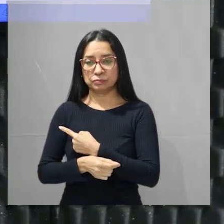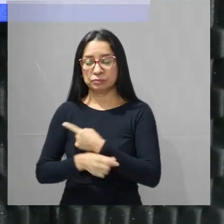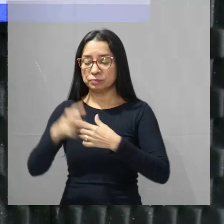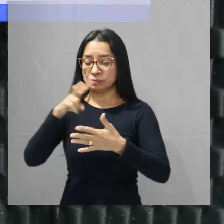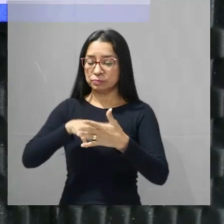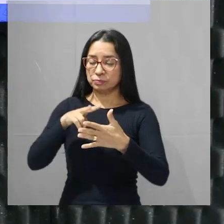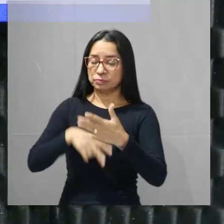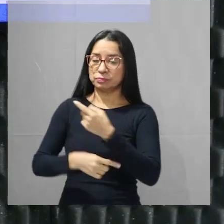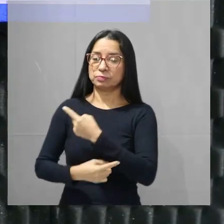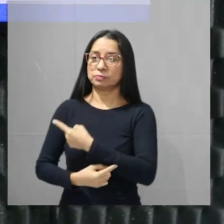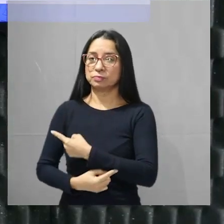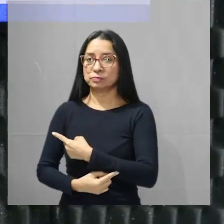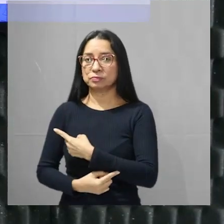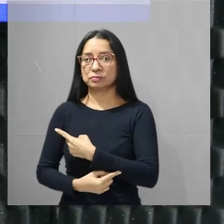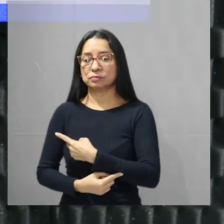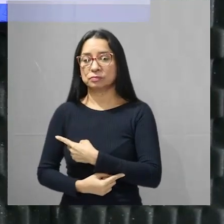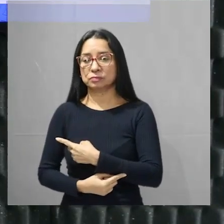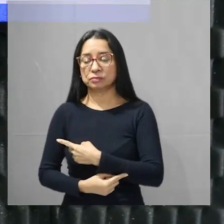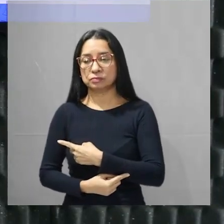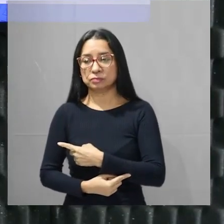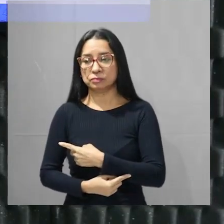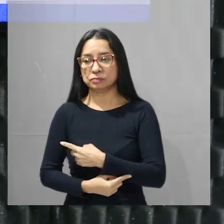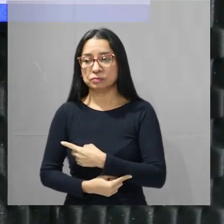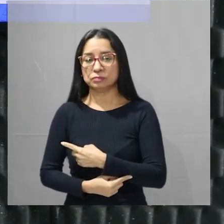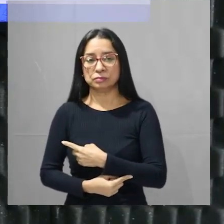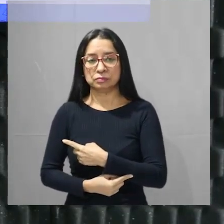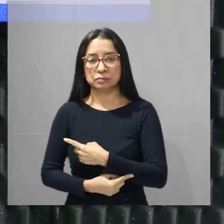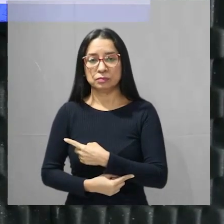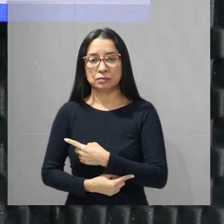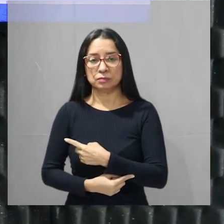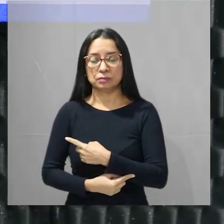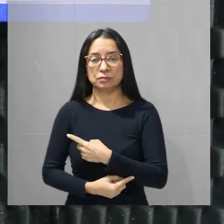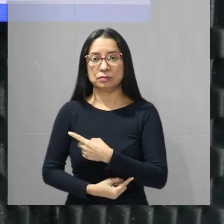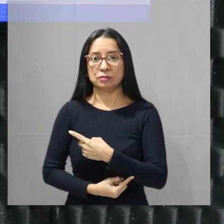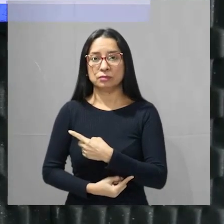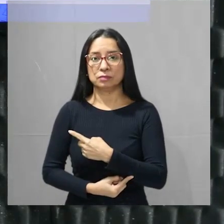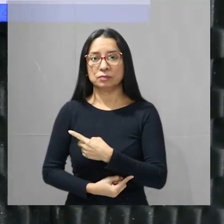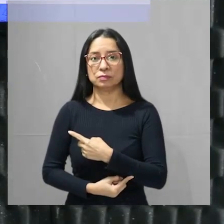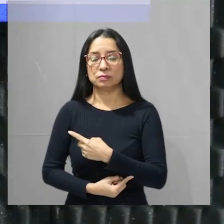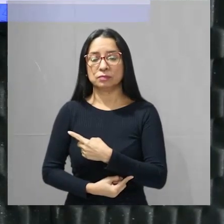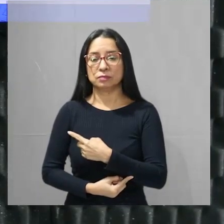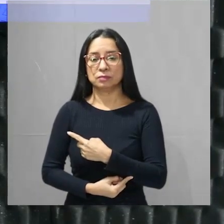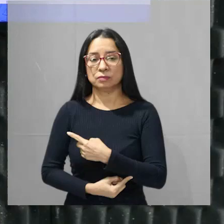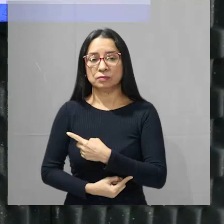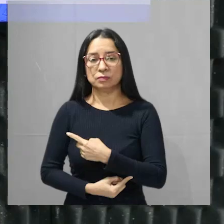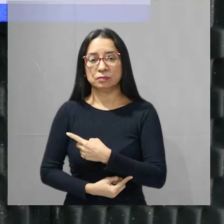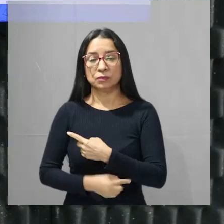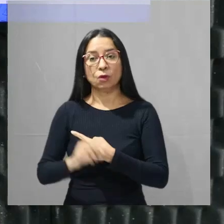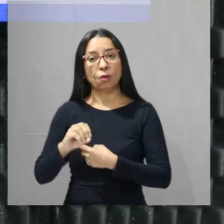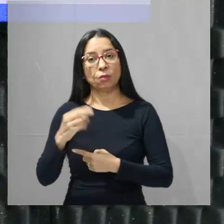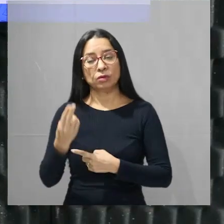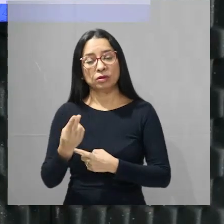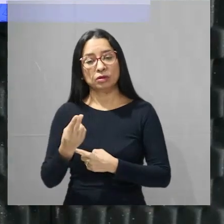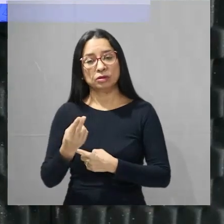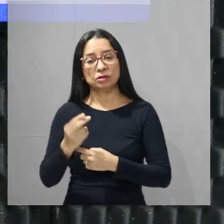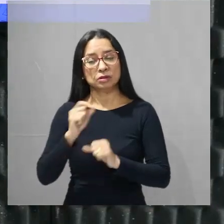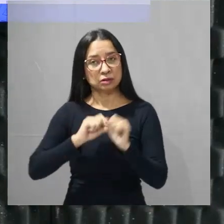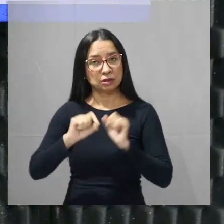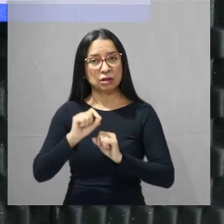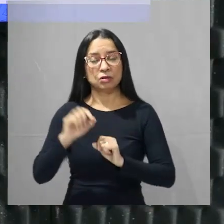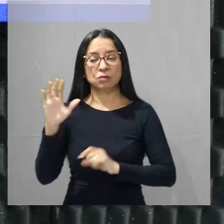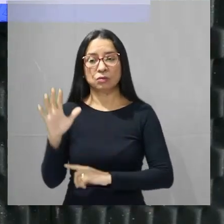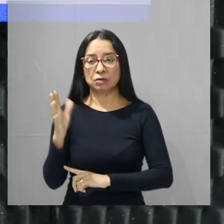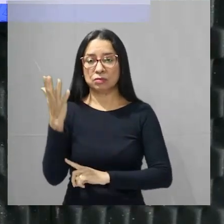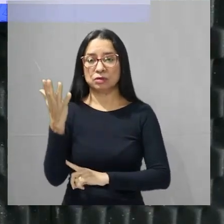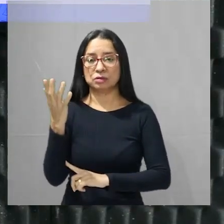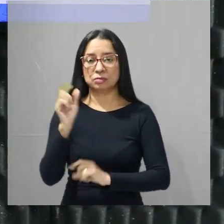a situação apresentada no texto vem ocorrendo como consequência de, ou seja, tem um fenômeno que acontece